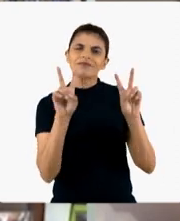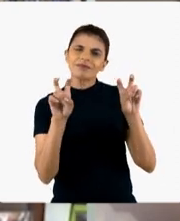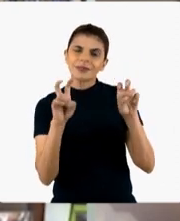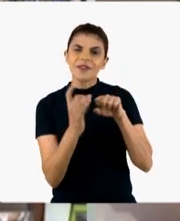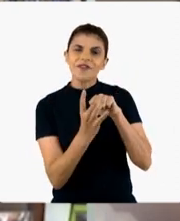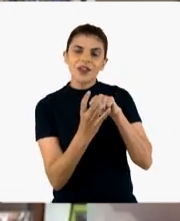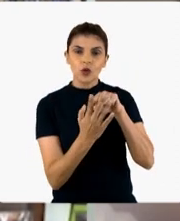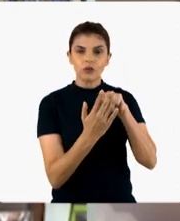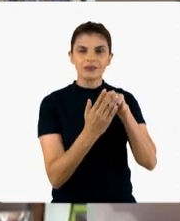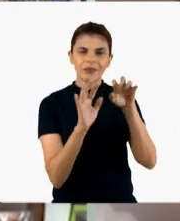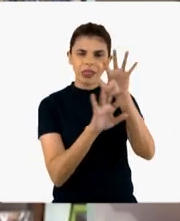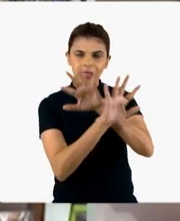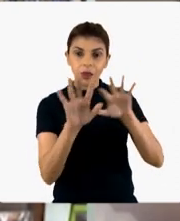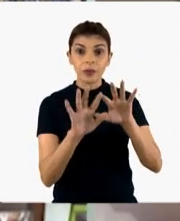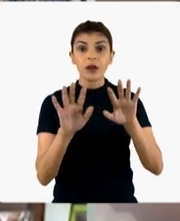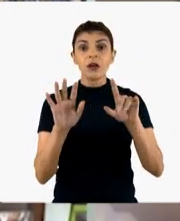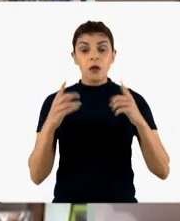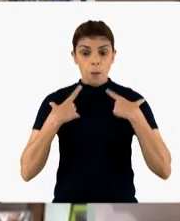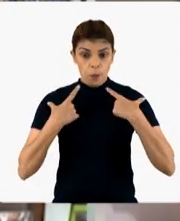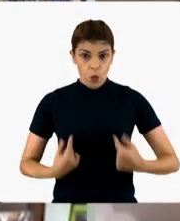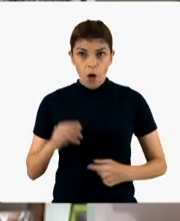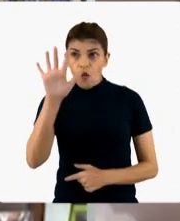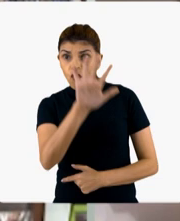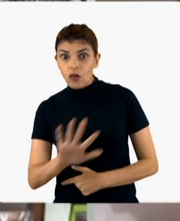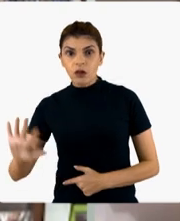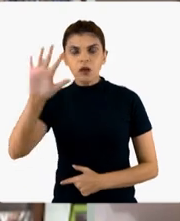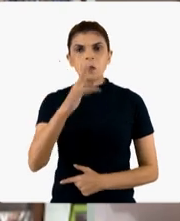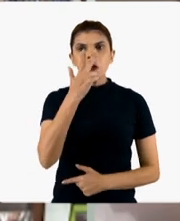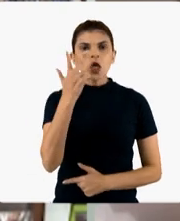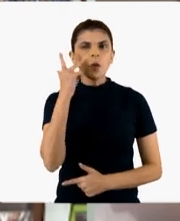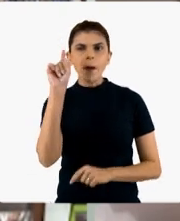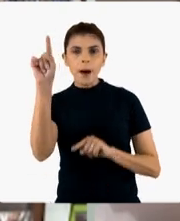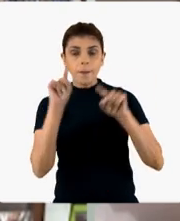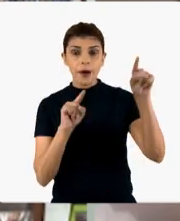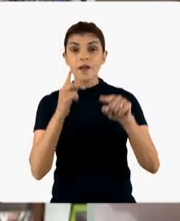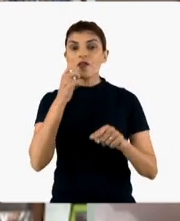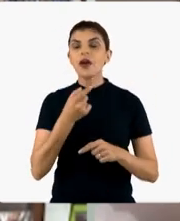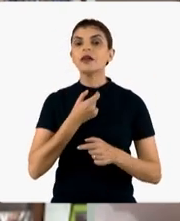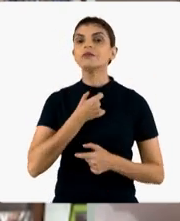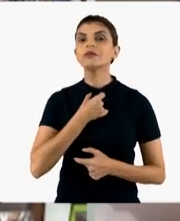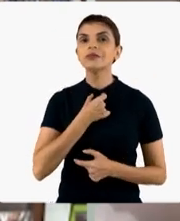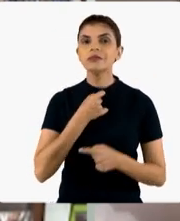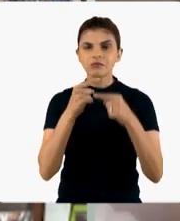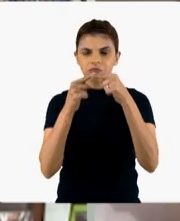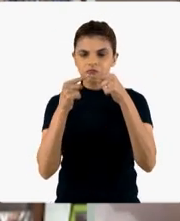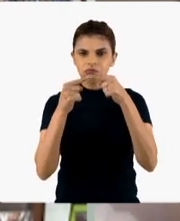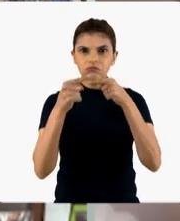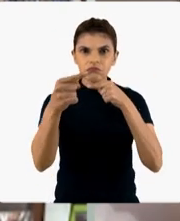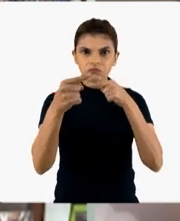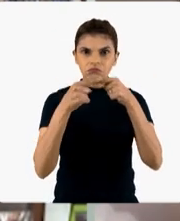pequenas consolidações e em volta pulmão bastante normal. Como a complacência a gente mede aqui na frente, na ponta da